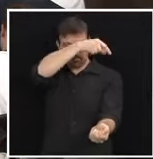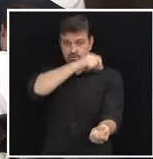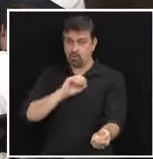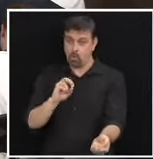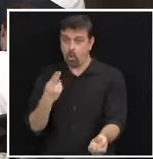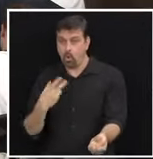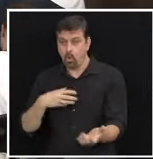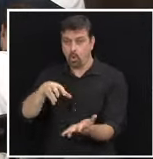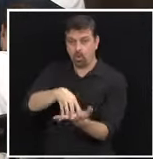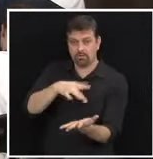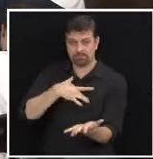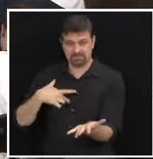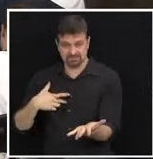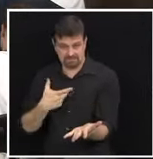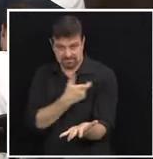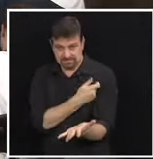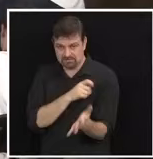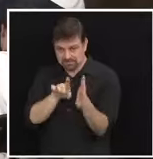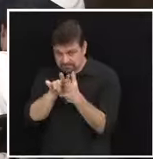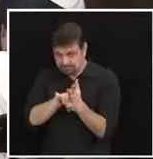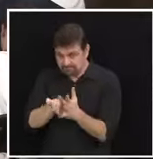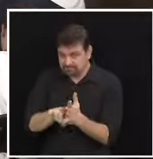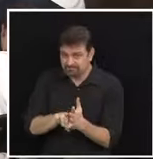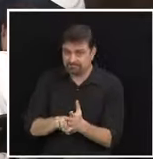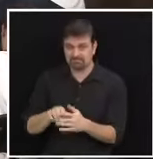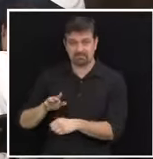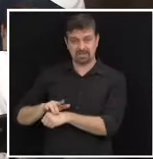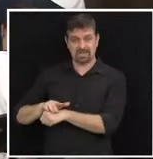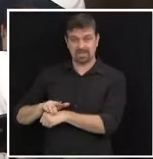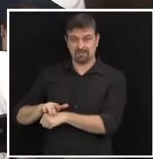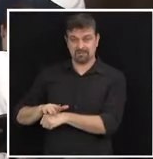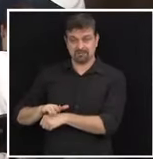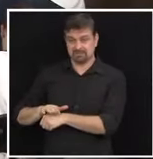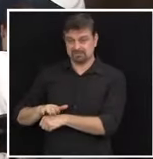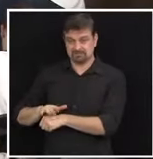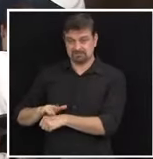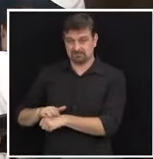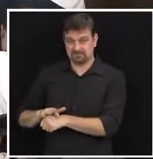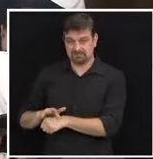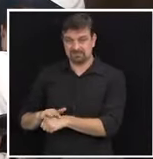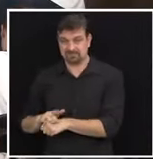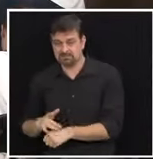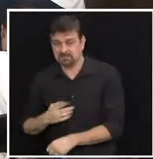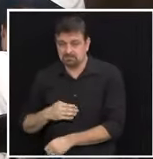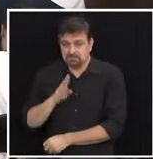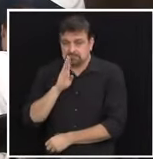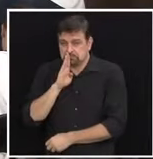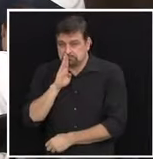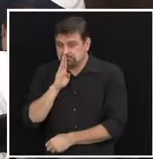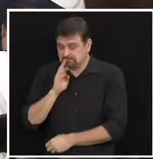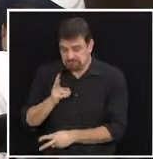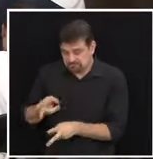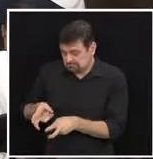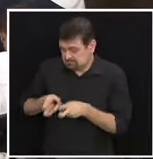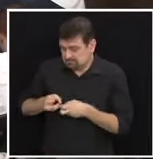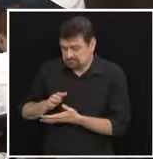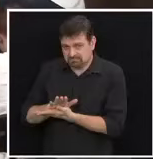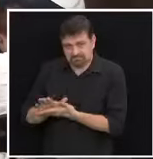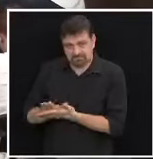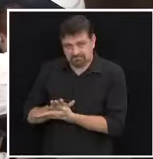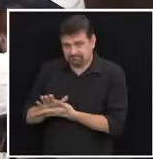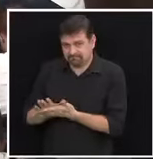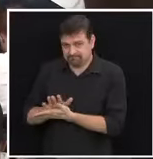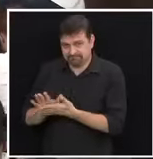serviço de saúde e realiza. Por isso que a doença ela é insidiosa, ela